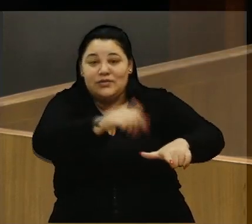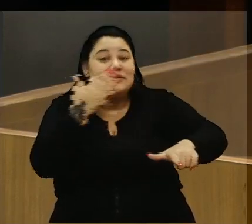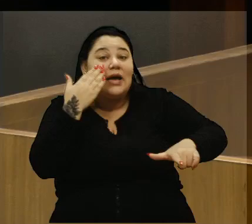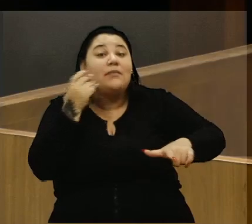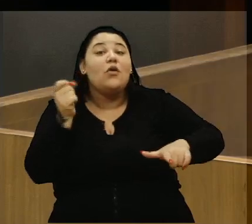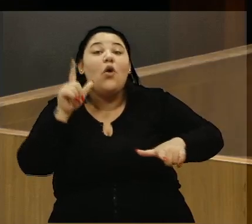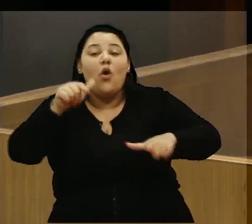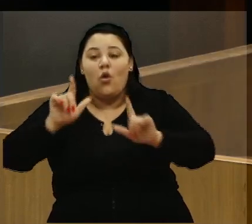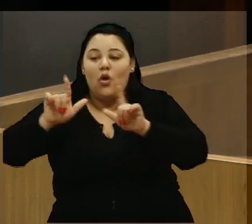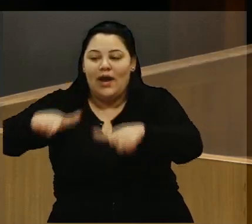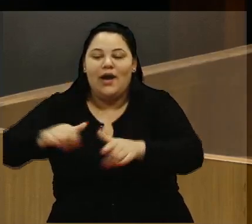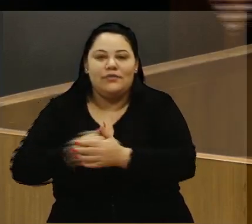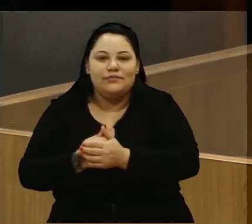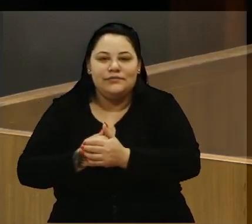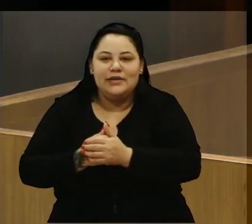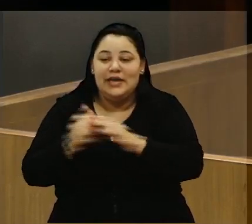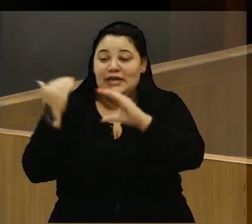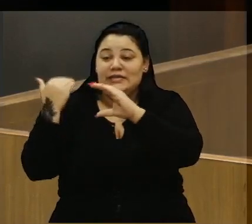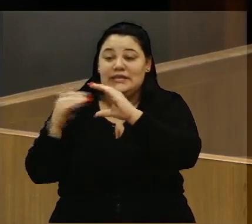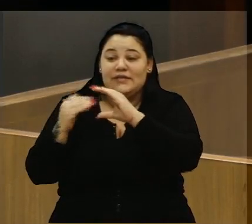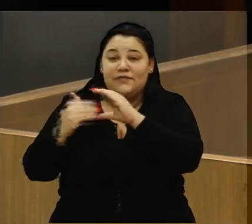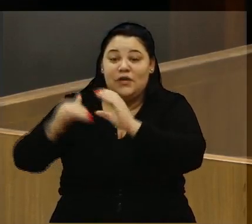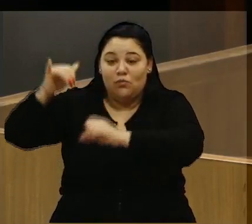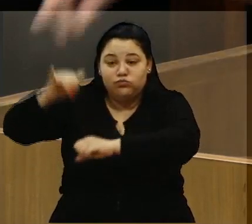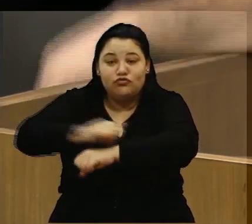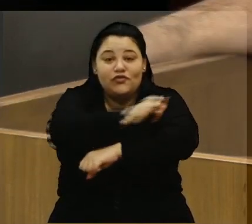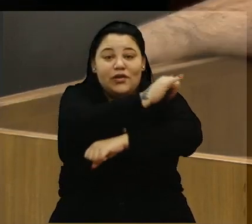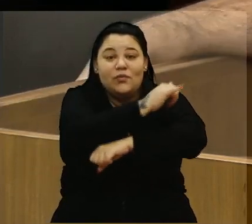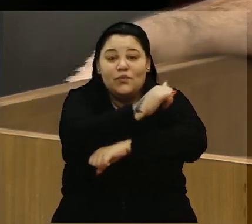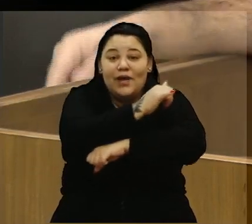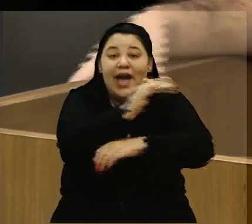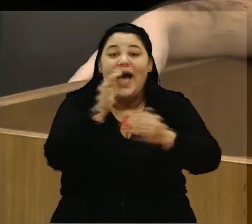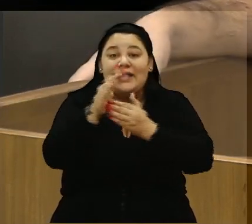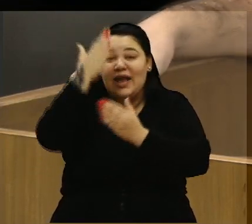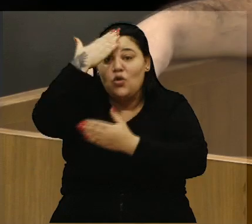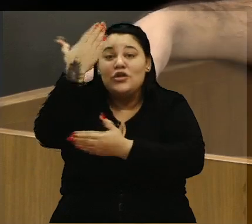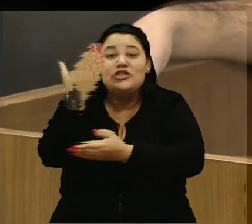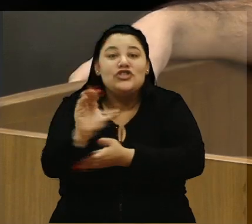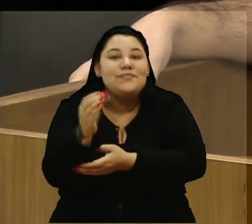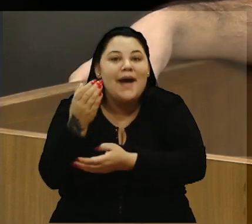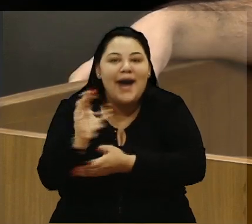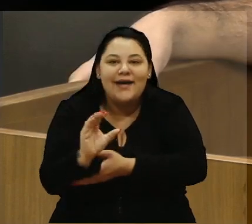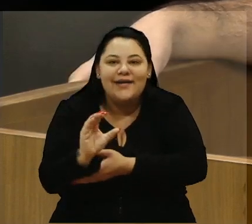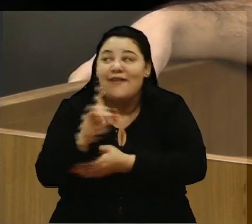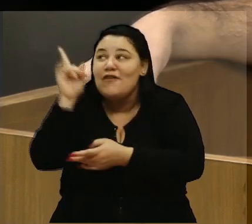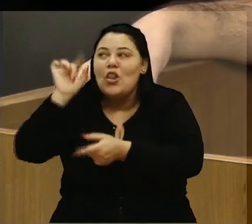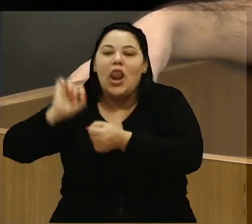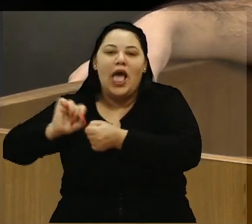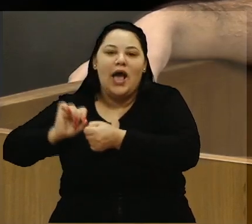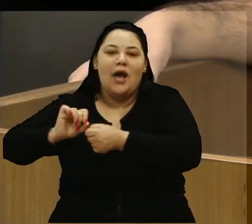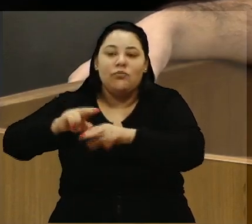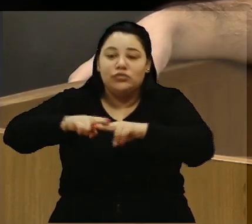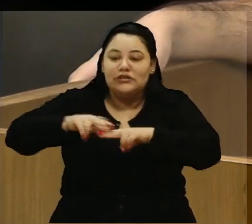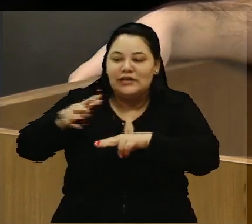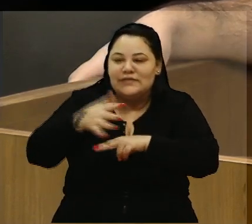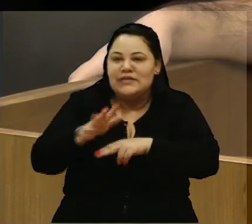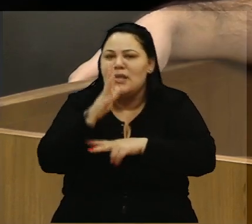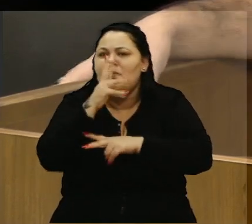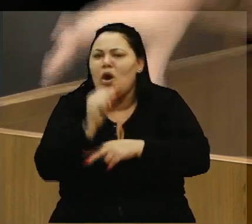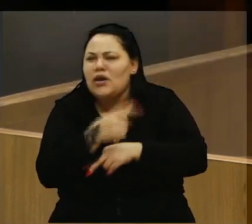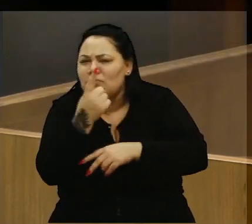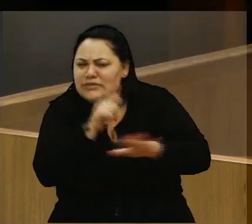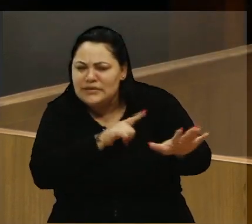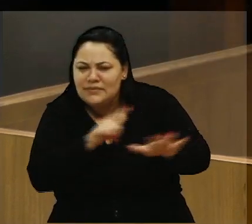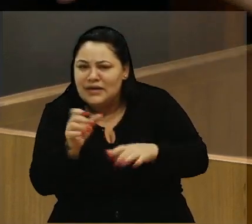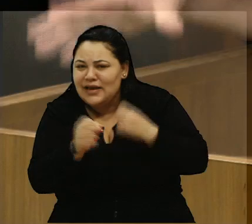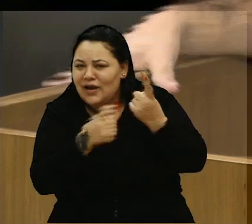põem todos o sangue das pessoas dentro de um avião e vai para Curitiba. Os exames, por isso que muitas vezes demora uma semana, alguns dias a mais,